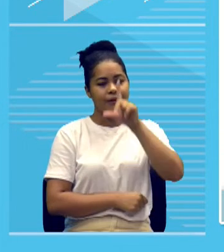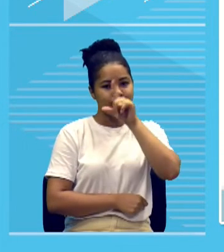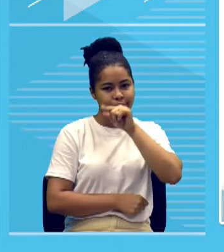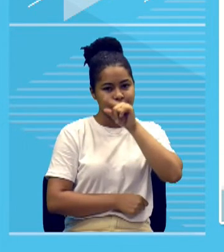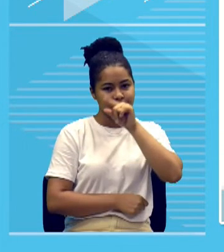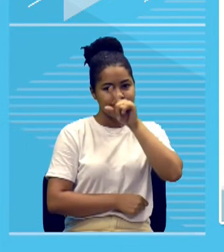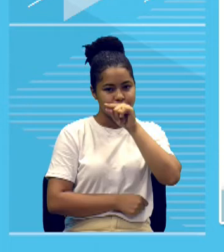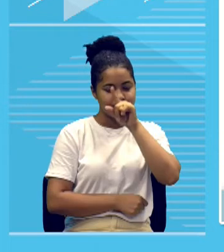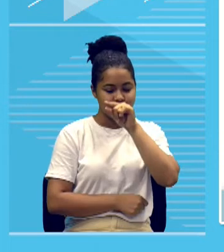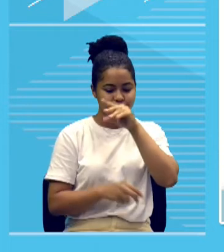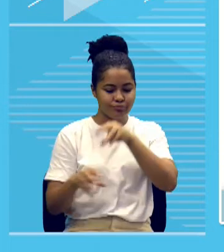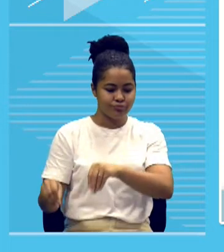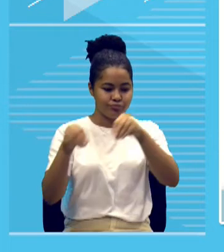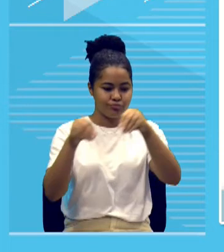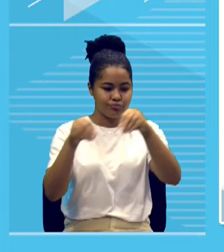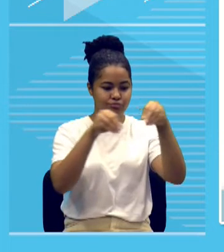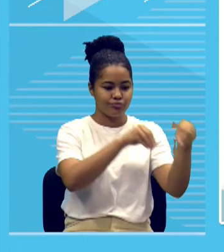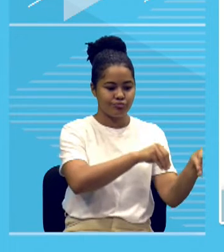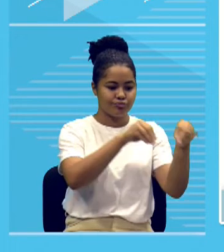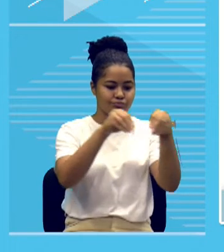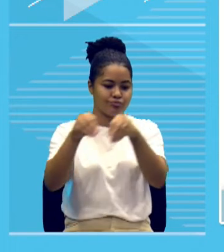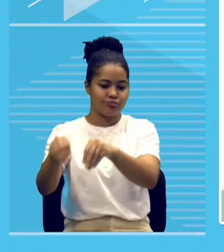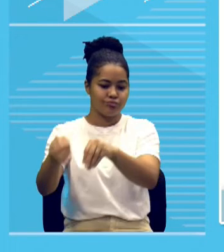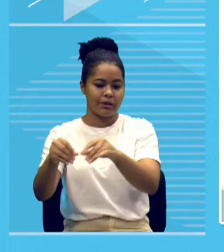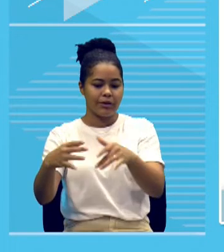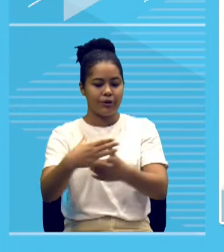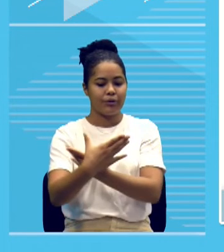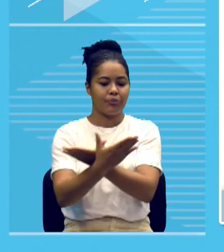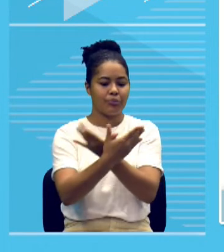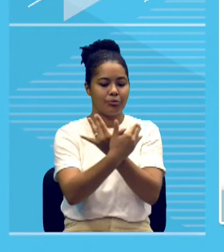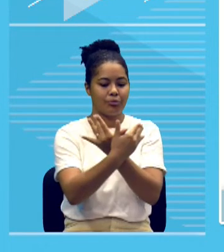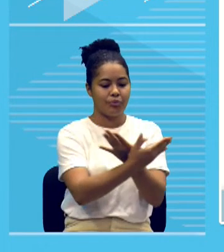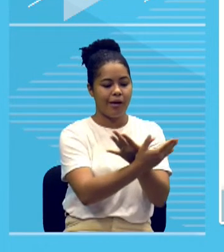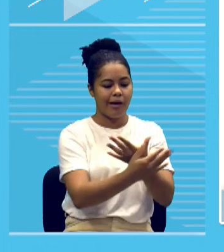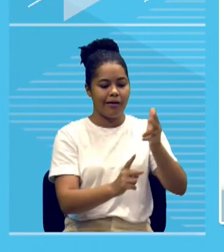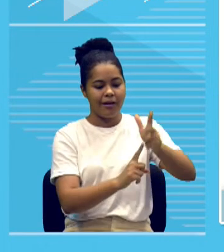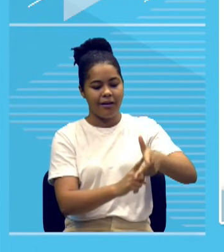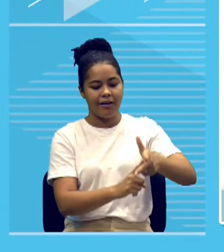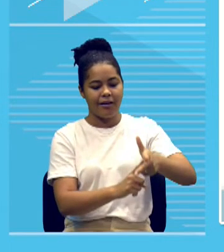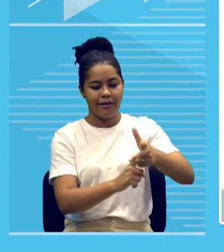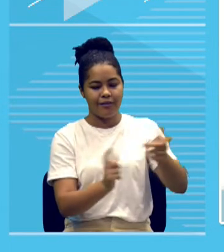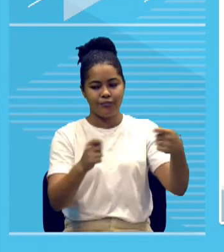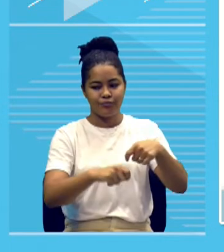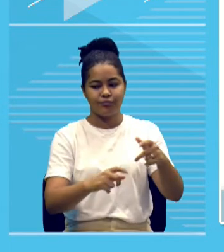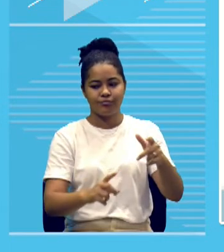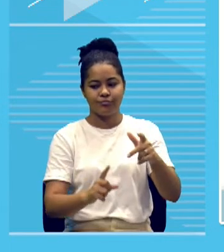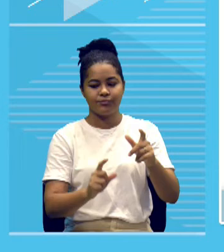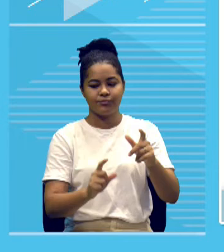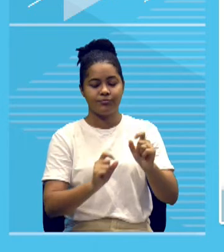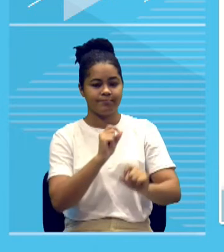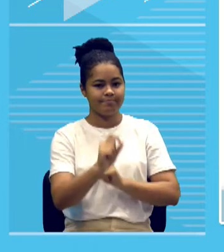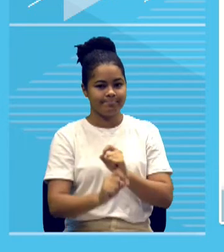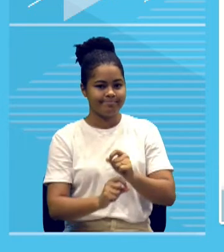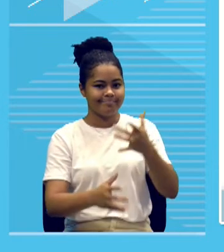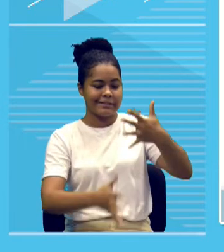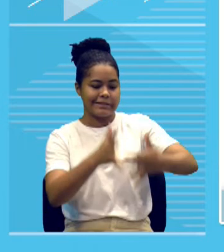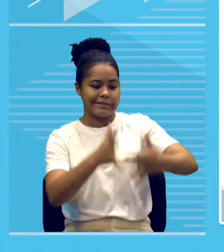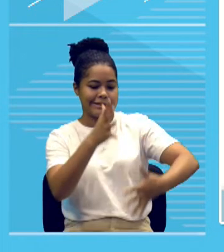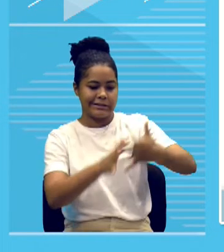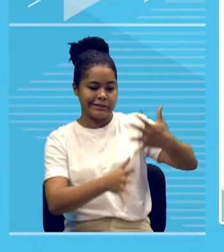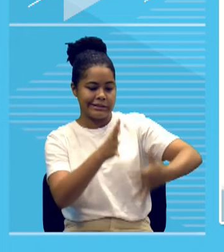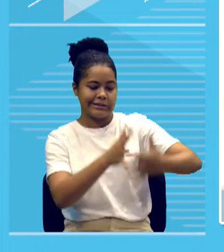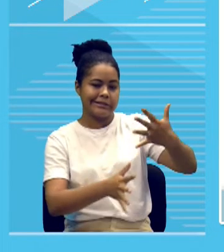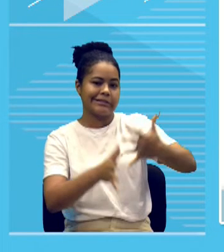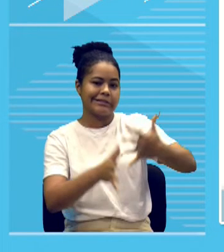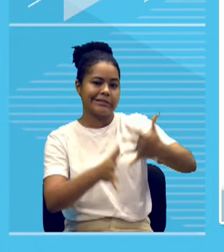da migração das aves as bichinhas mudam só a rota migratória quando observo o alinhamento dos